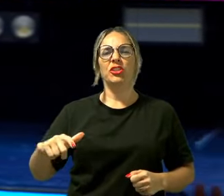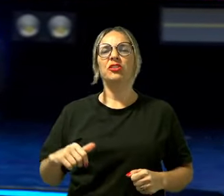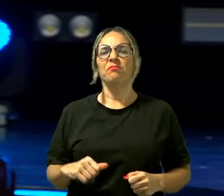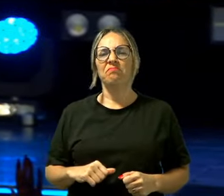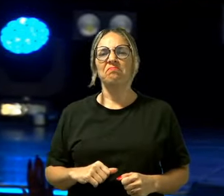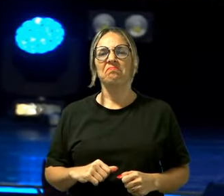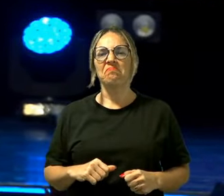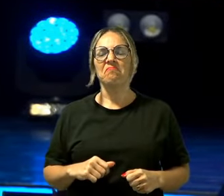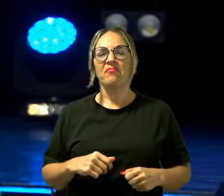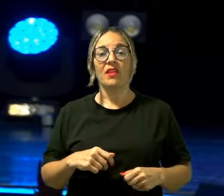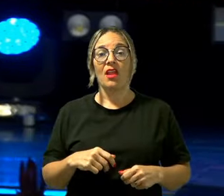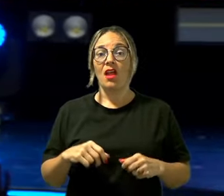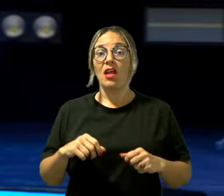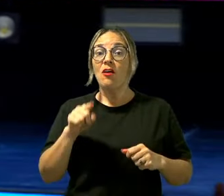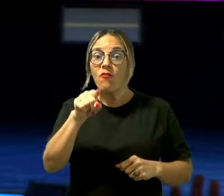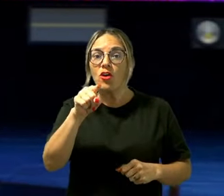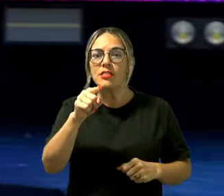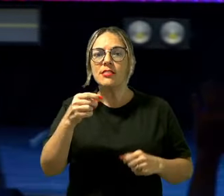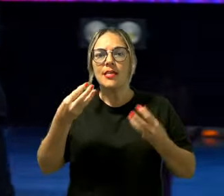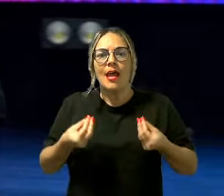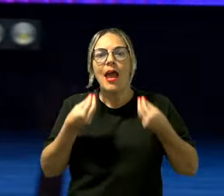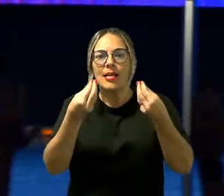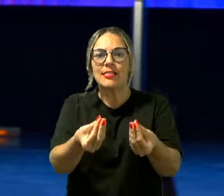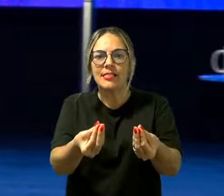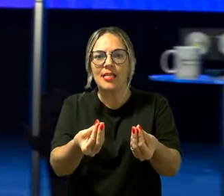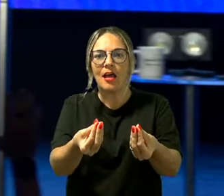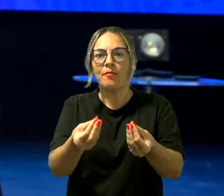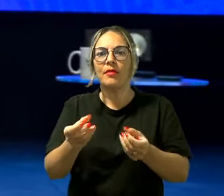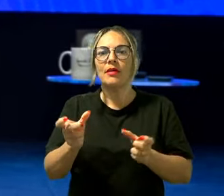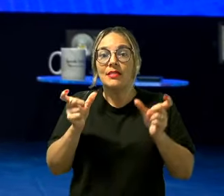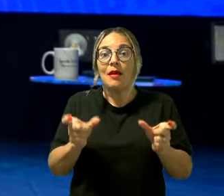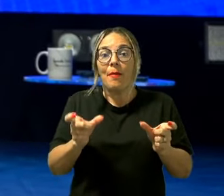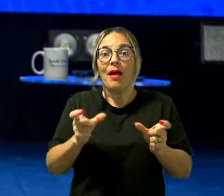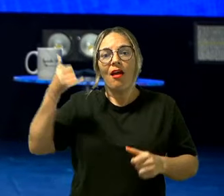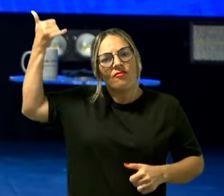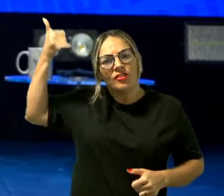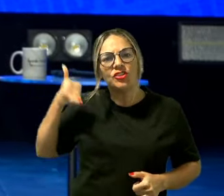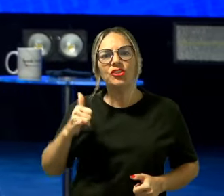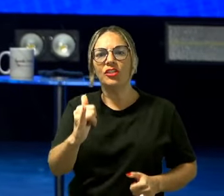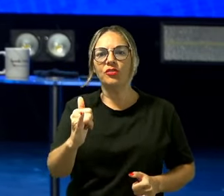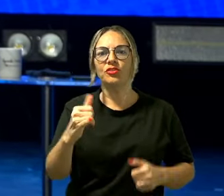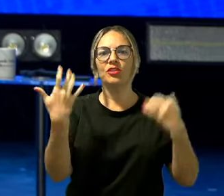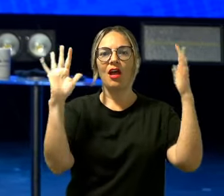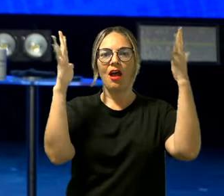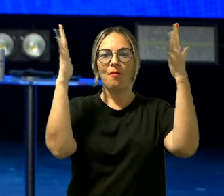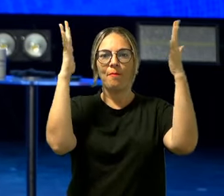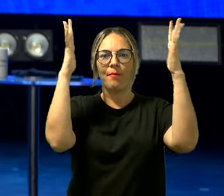alguém recebe essa palavra, aplauda Jesus aí no seu lugar.